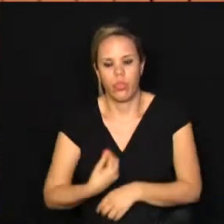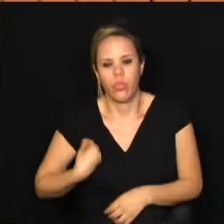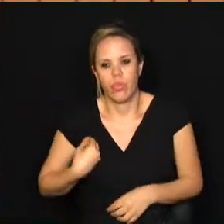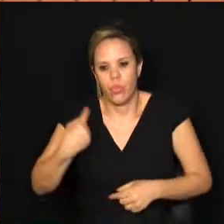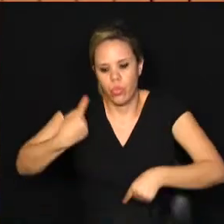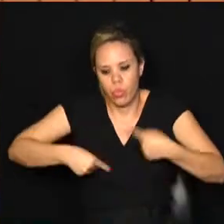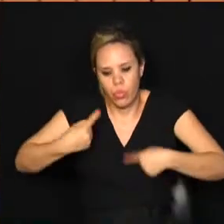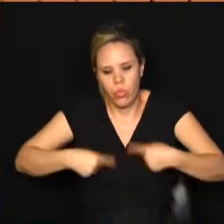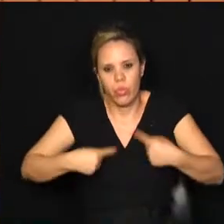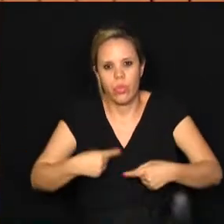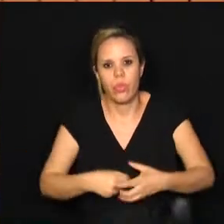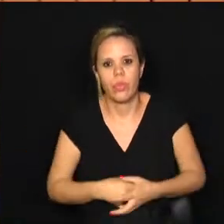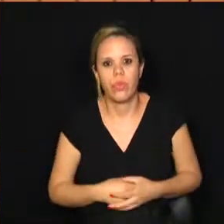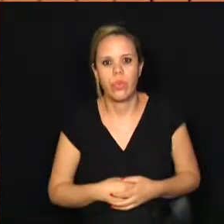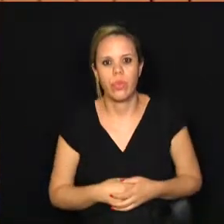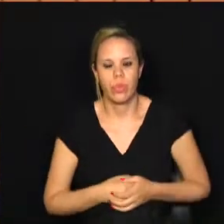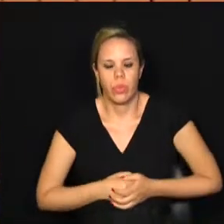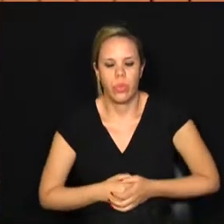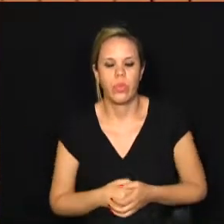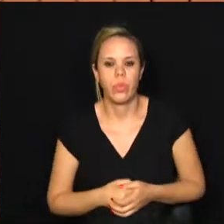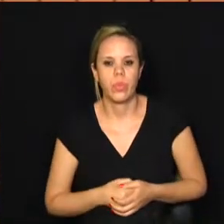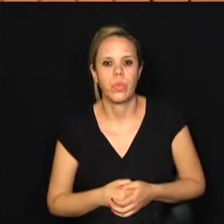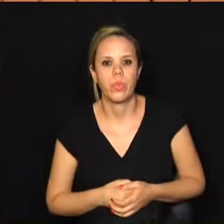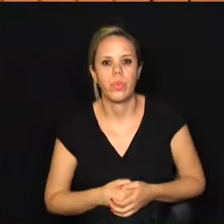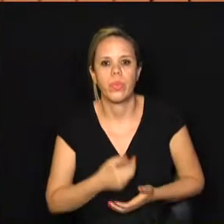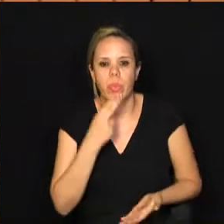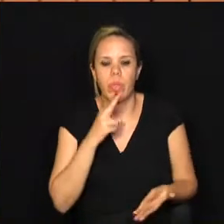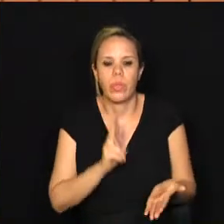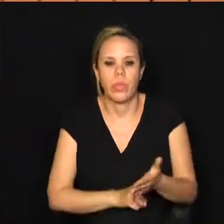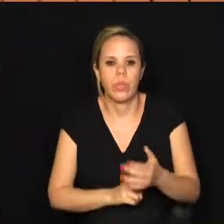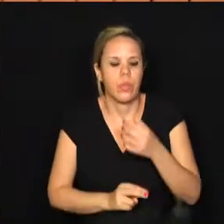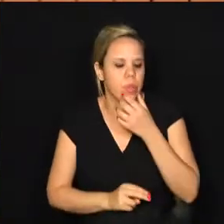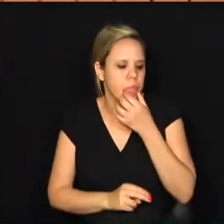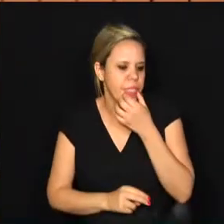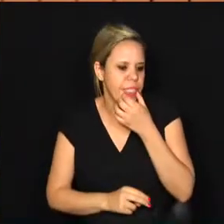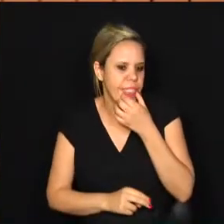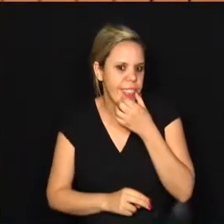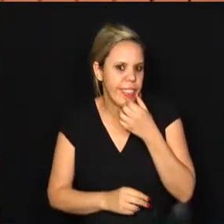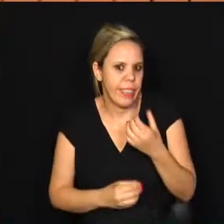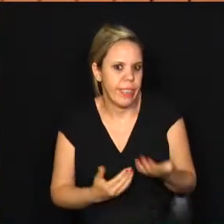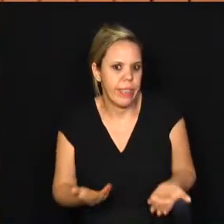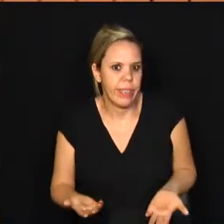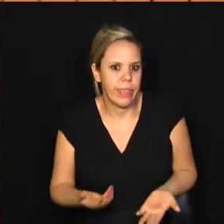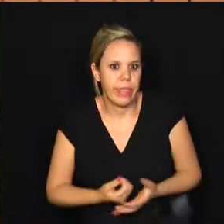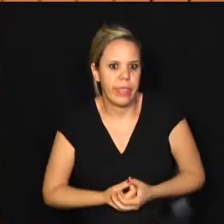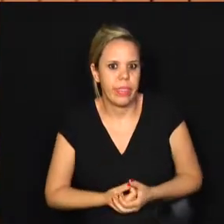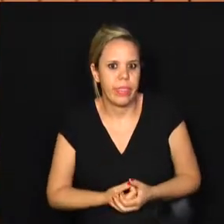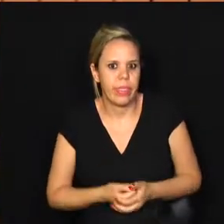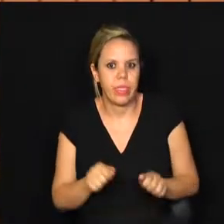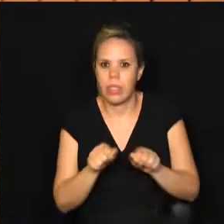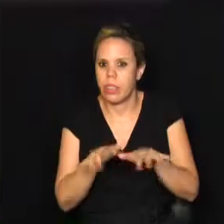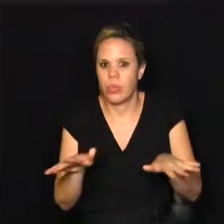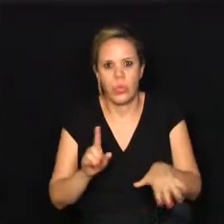discutindo a situação do Correio, pelo fato deles não